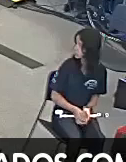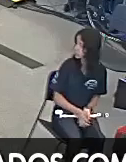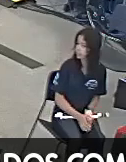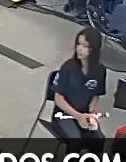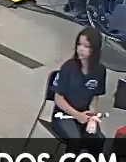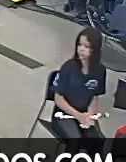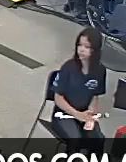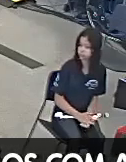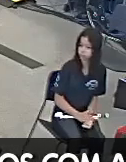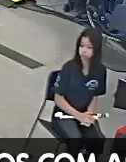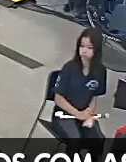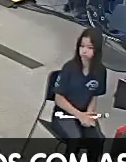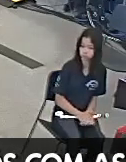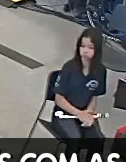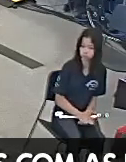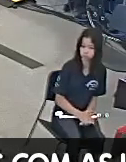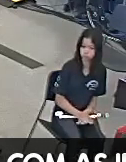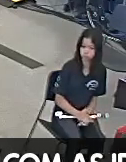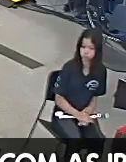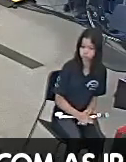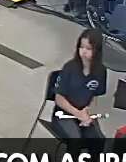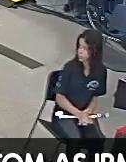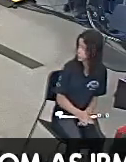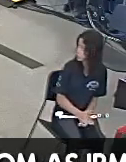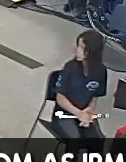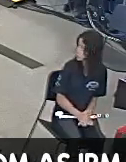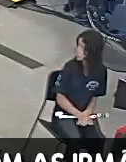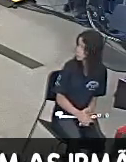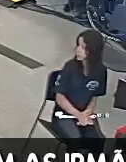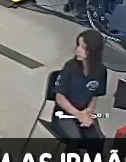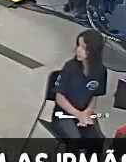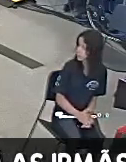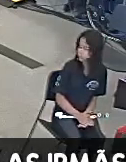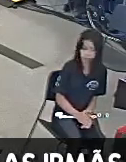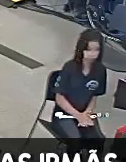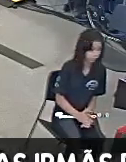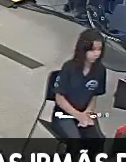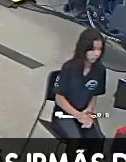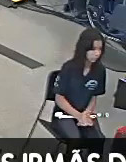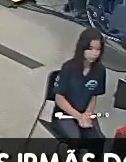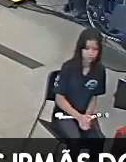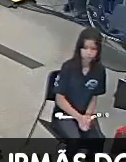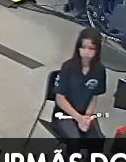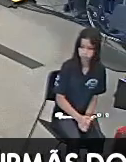e todos. Muito bem, muito bem.